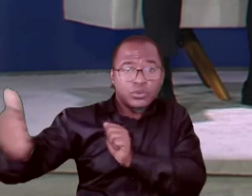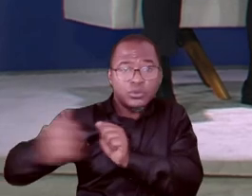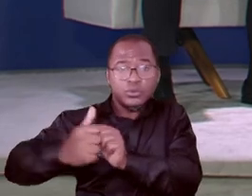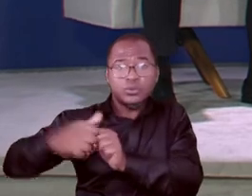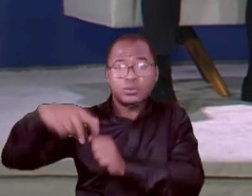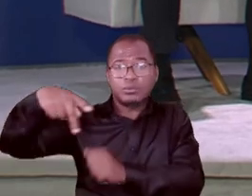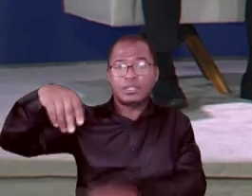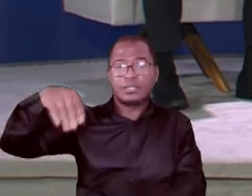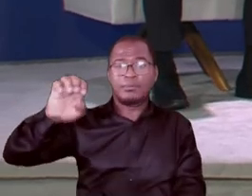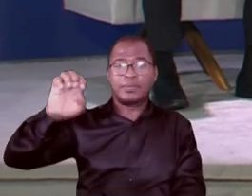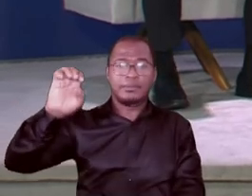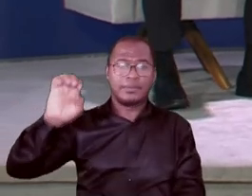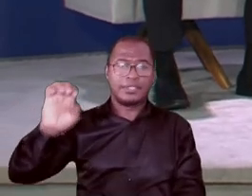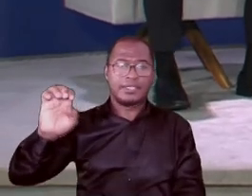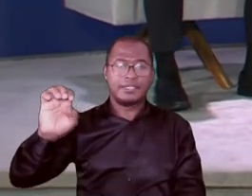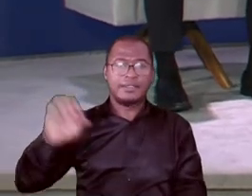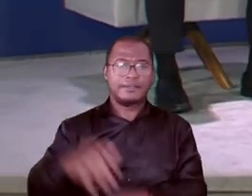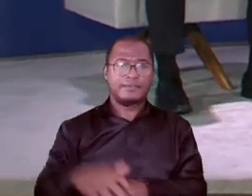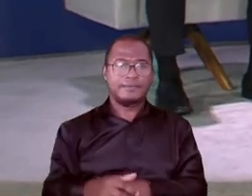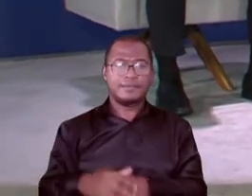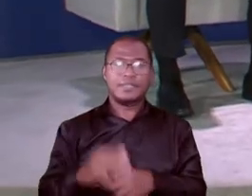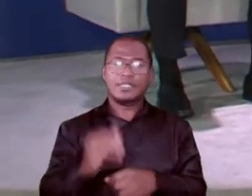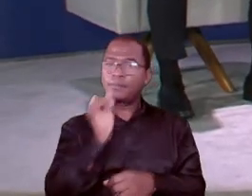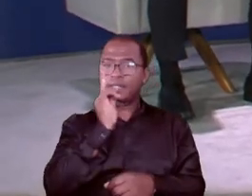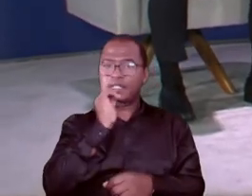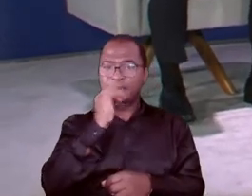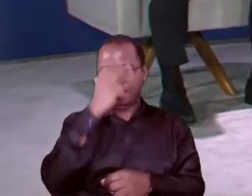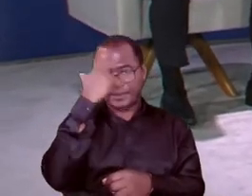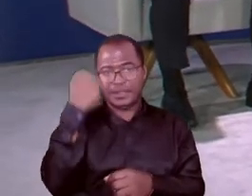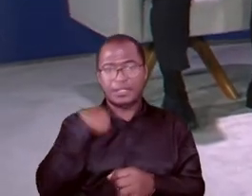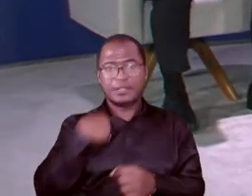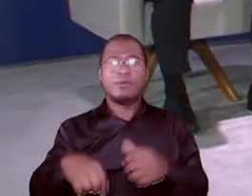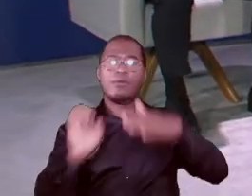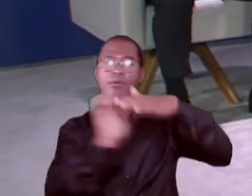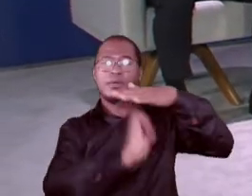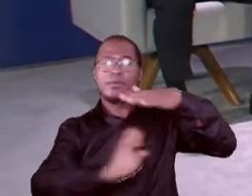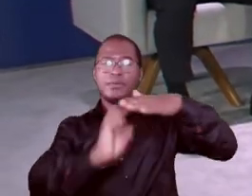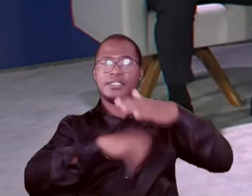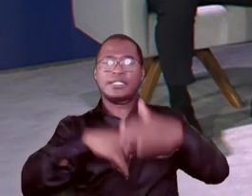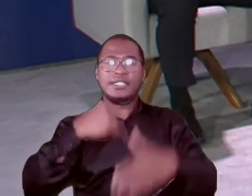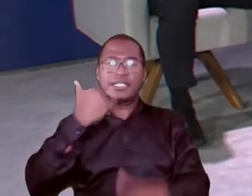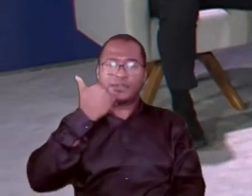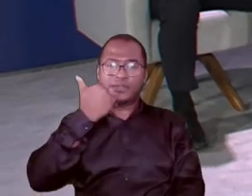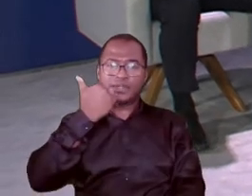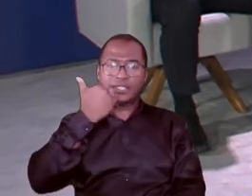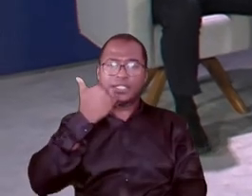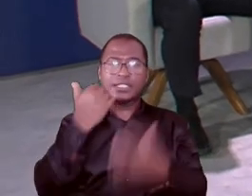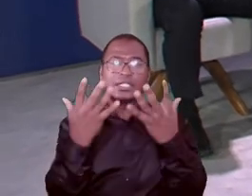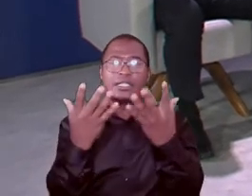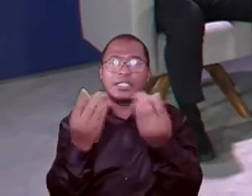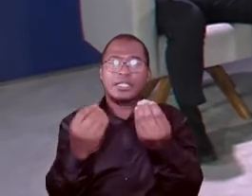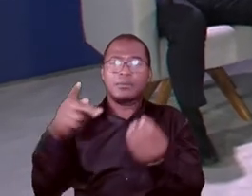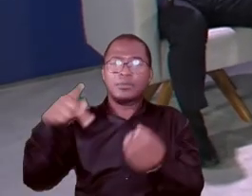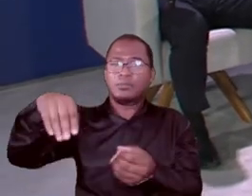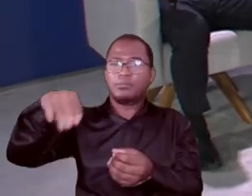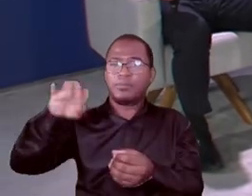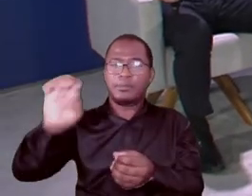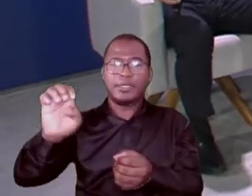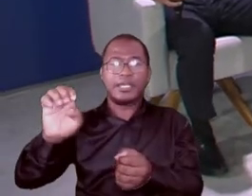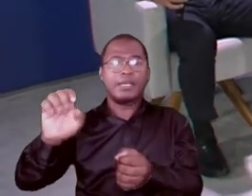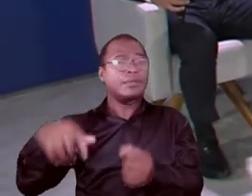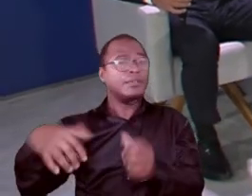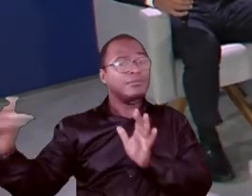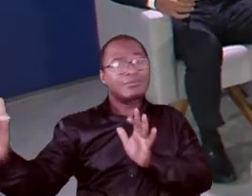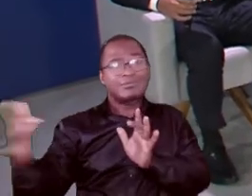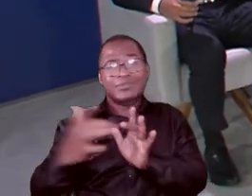empresas de Telecom tem um enorme volume de PM é e não conseguem fazer atividade financeira com elas porque porque simplesmente